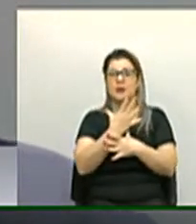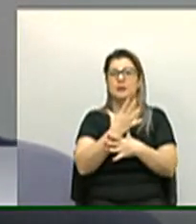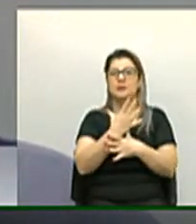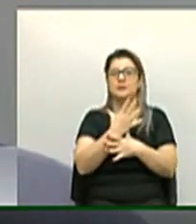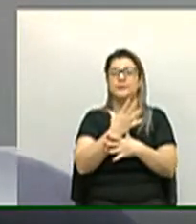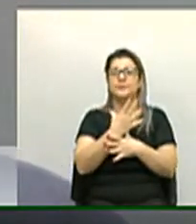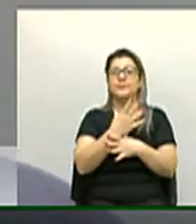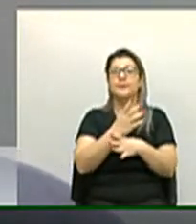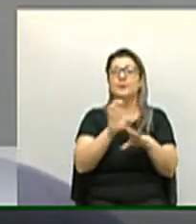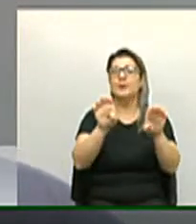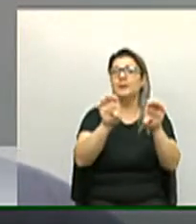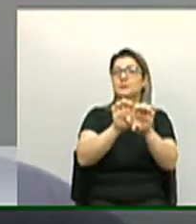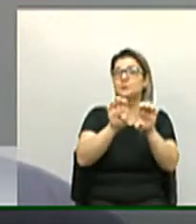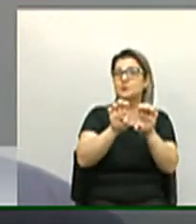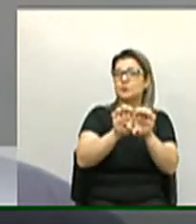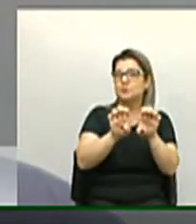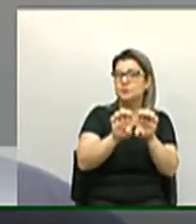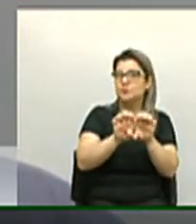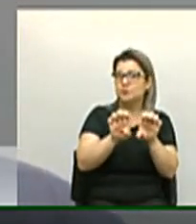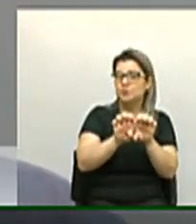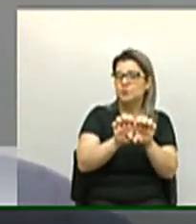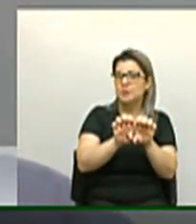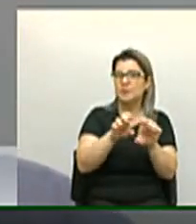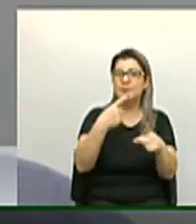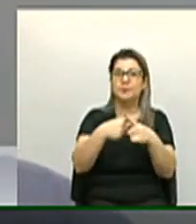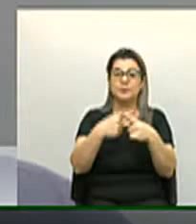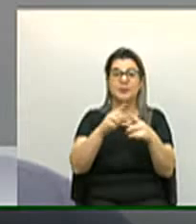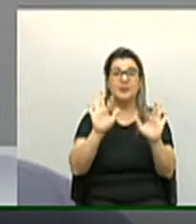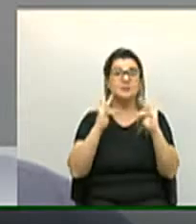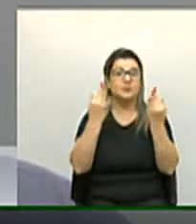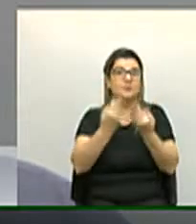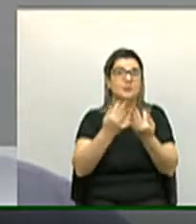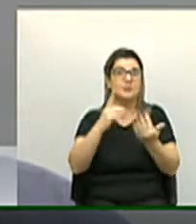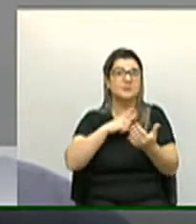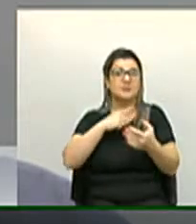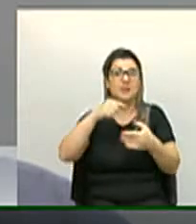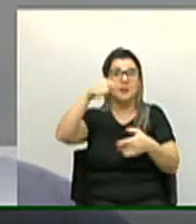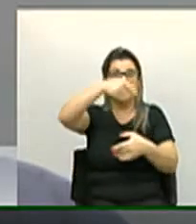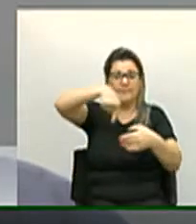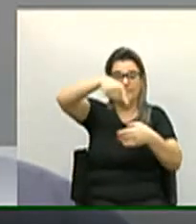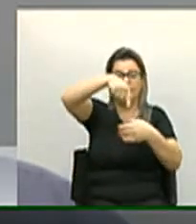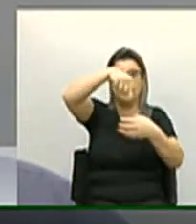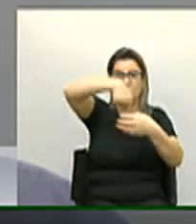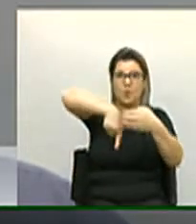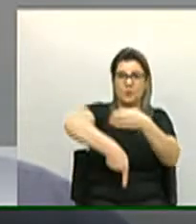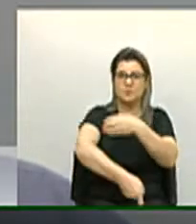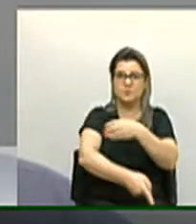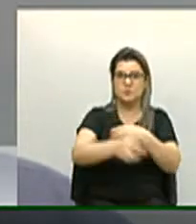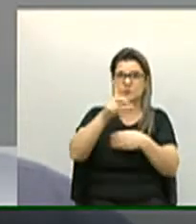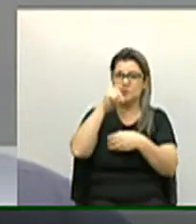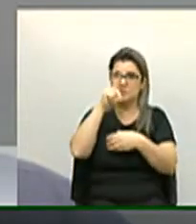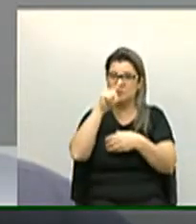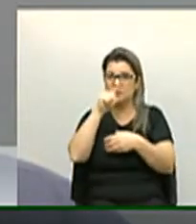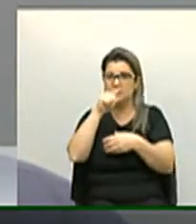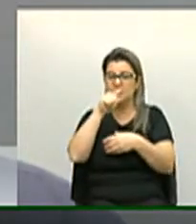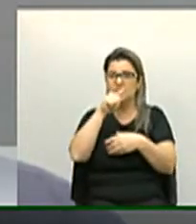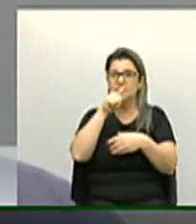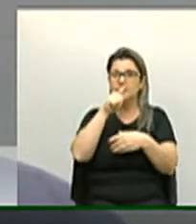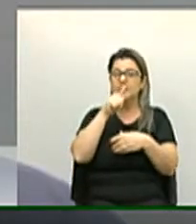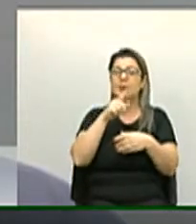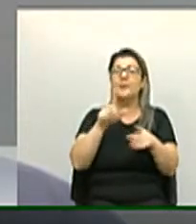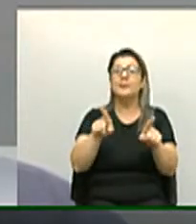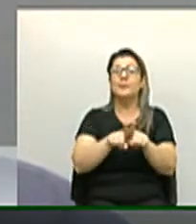as pessoas estão vivendo com poços artesianos, grande parte deles contaminados devido à infiltração das